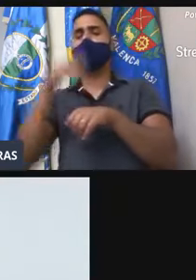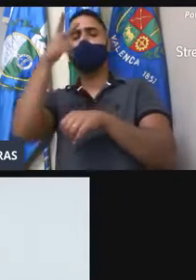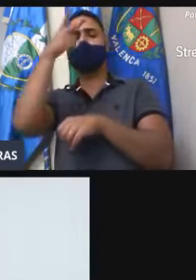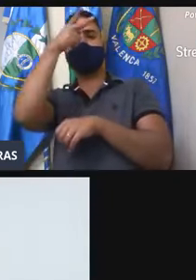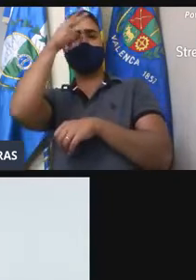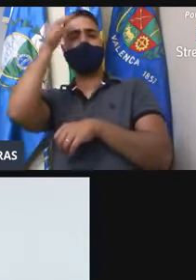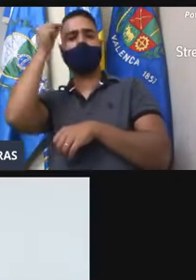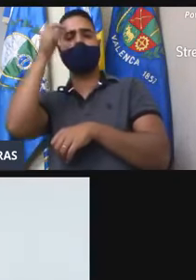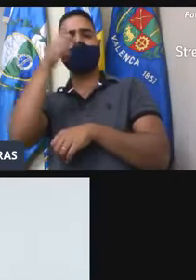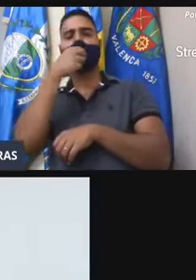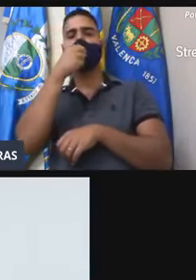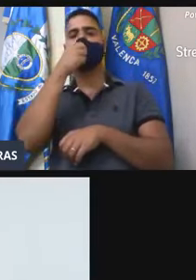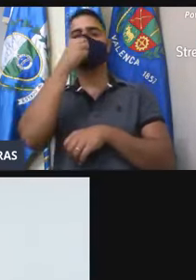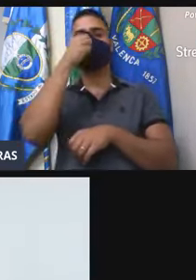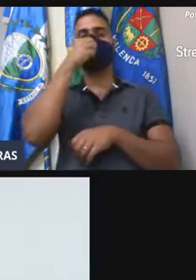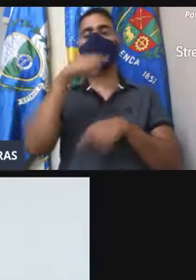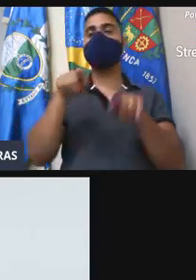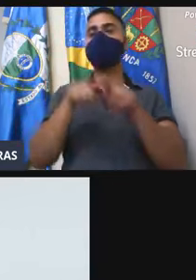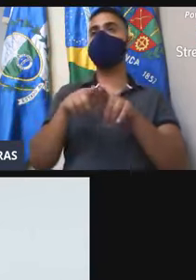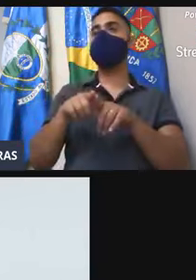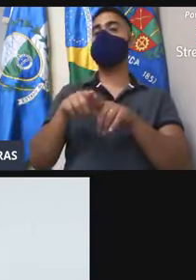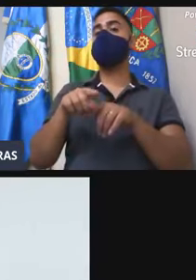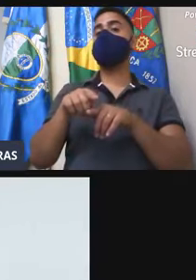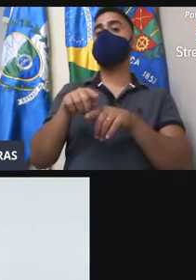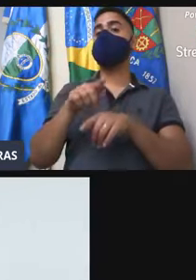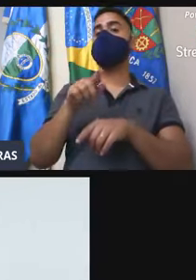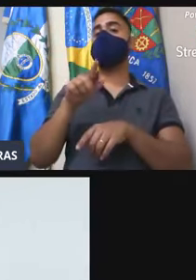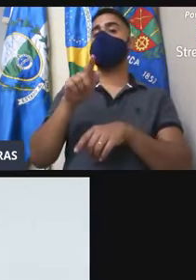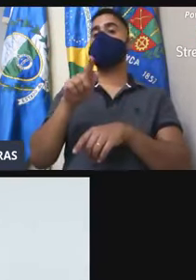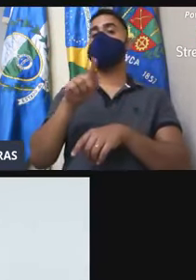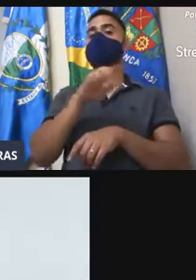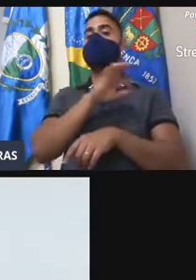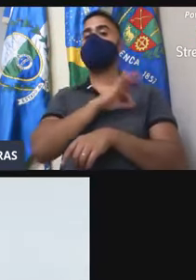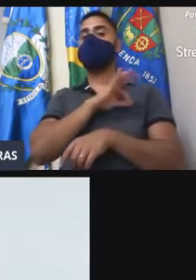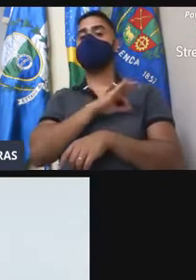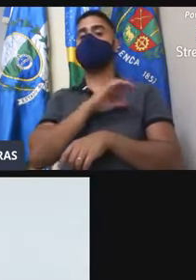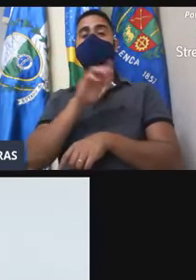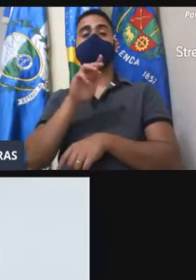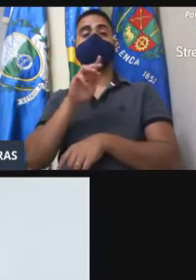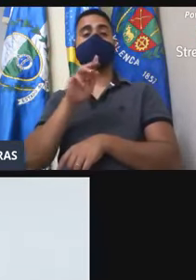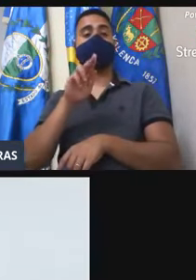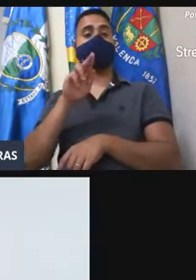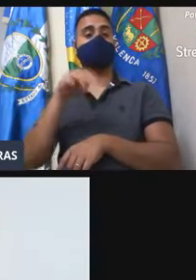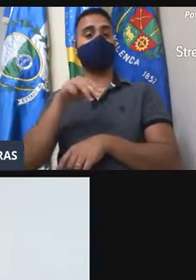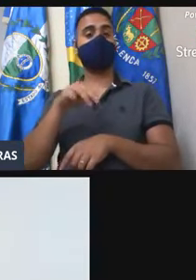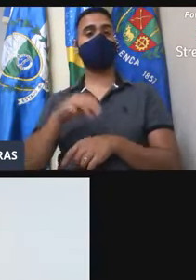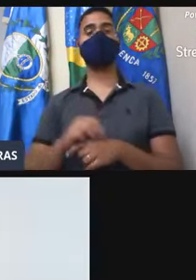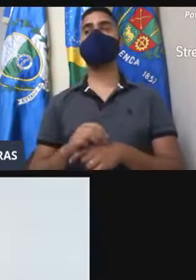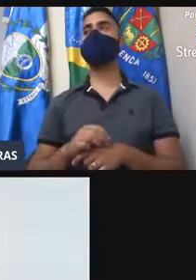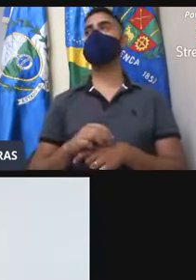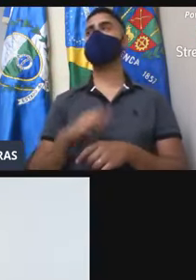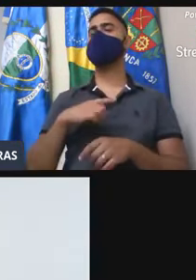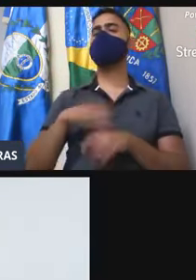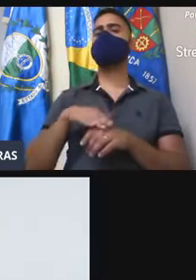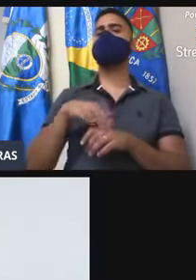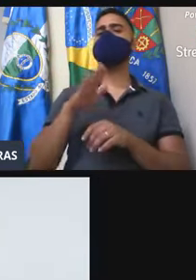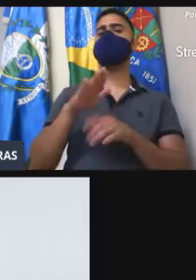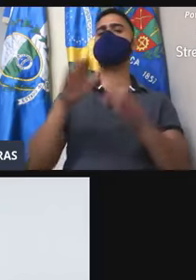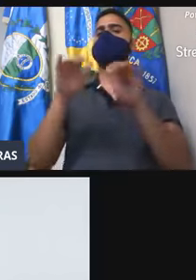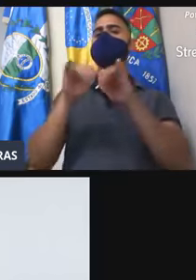Contrucci, principalmente com a Guarda Municipal, para darmos ali mais uma